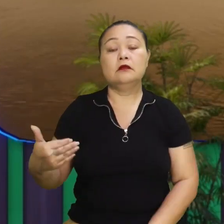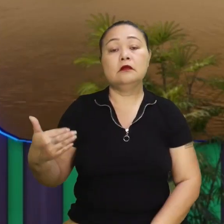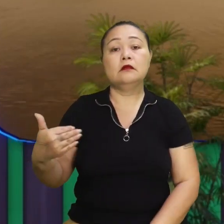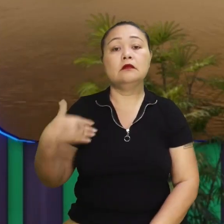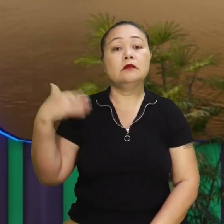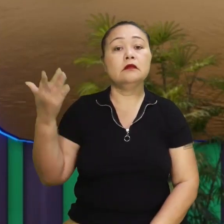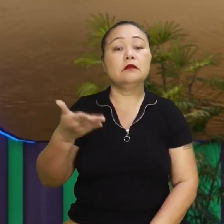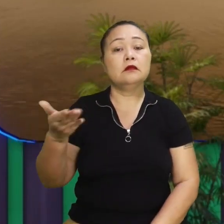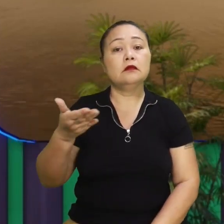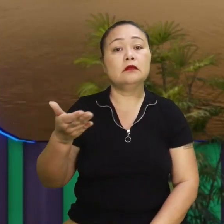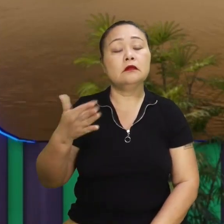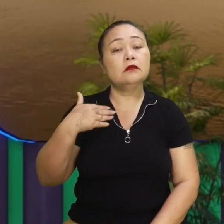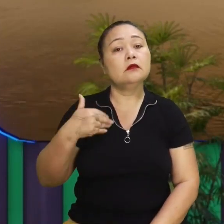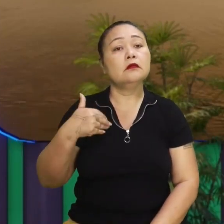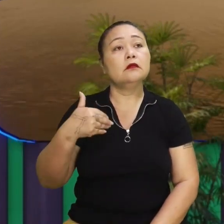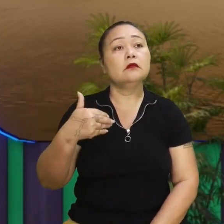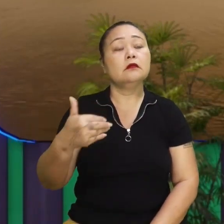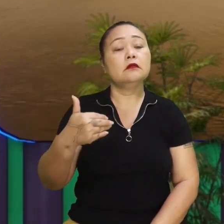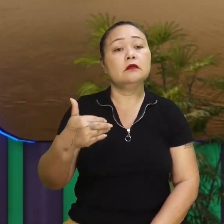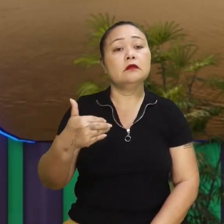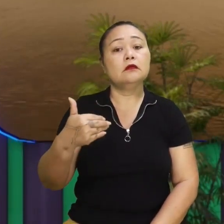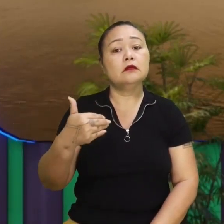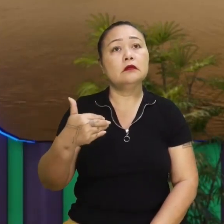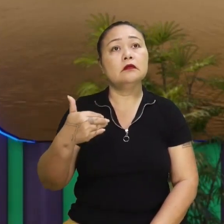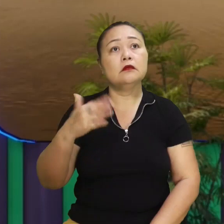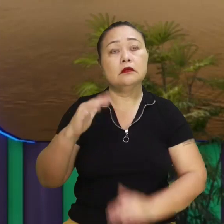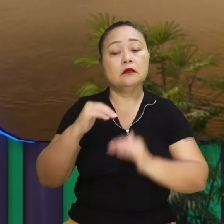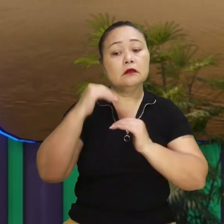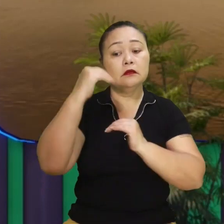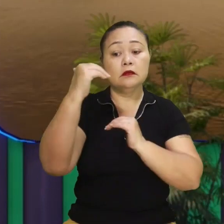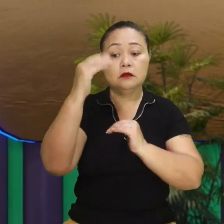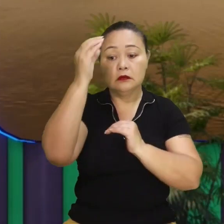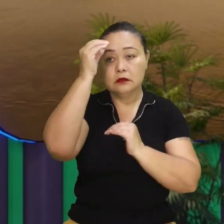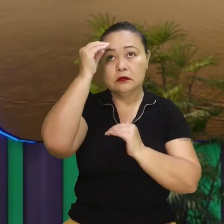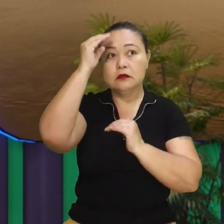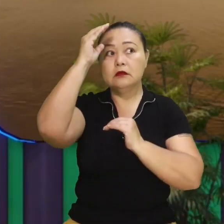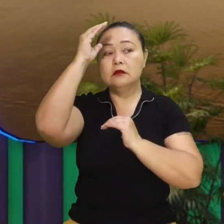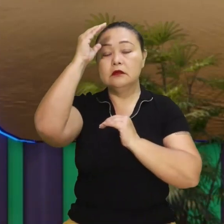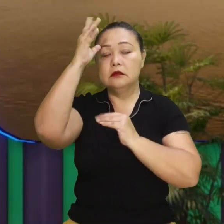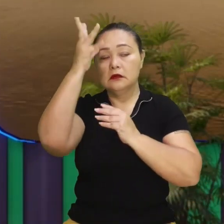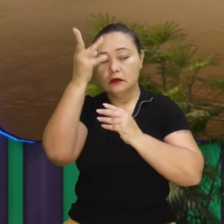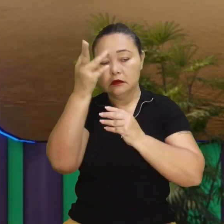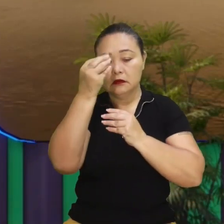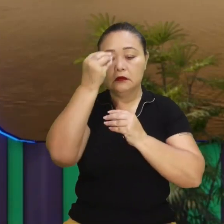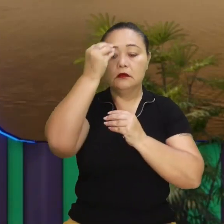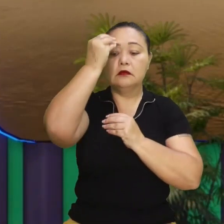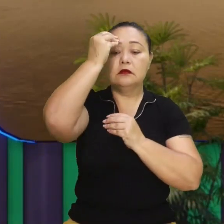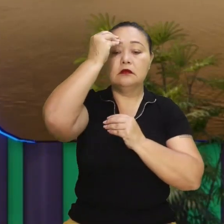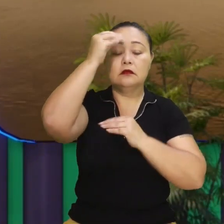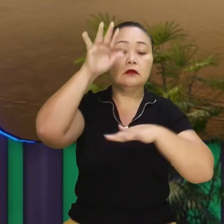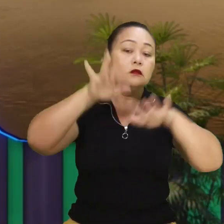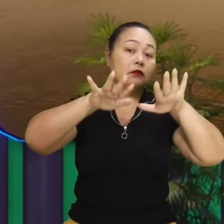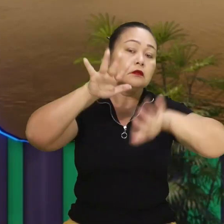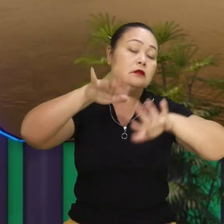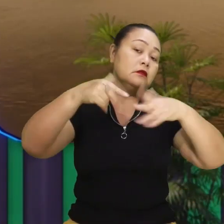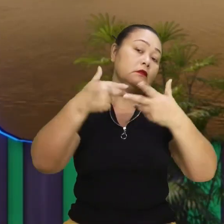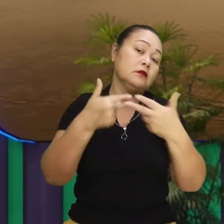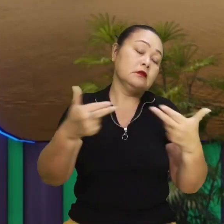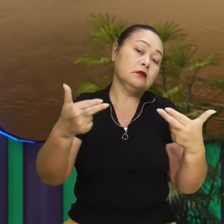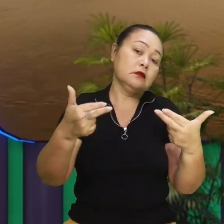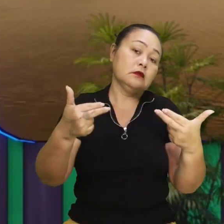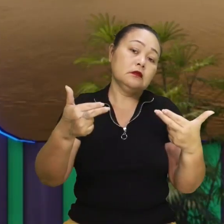agora a gente vai começar a sobrepor esses conhecimentos porque algumas coisas